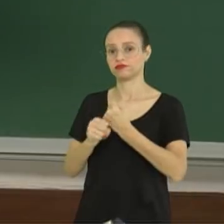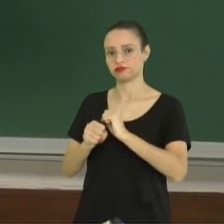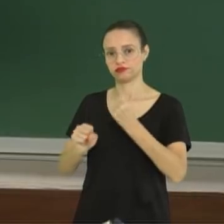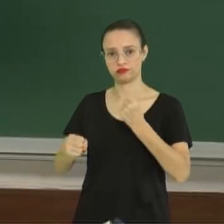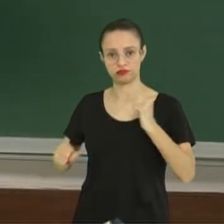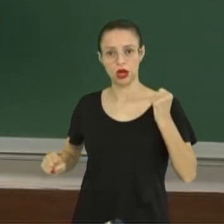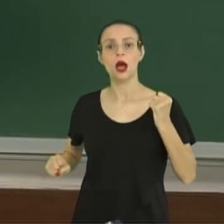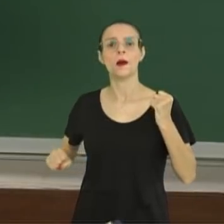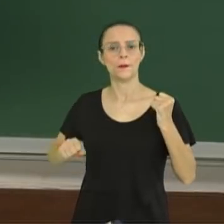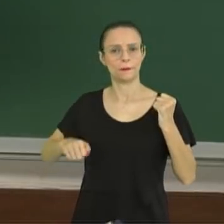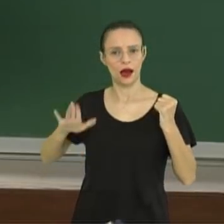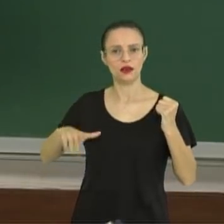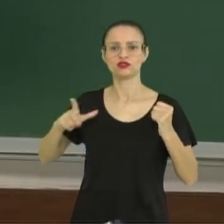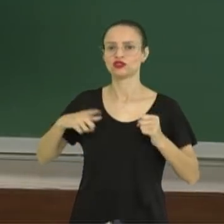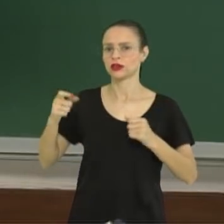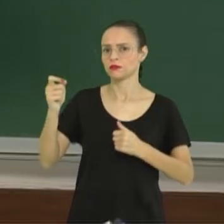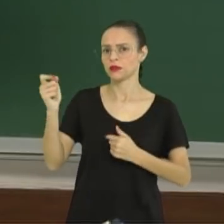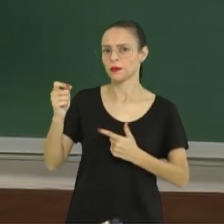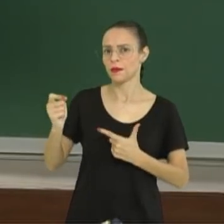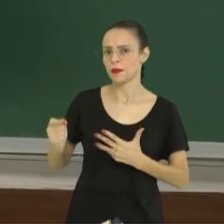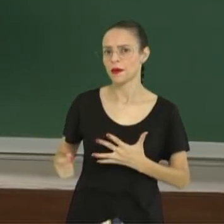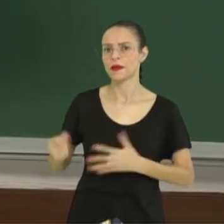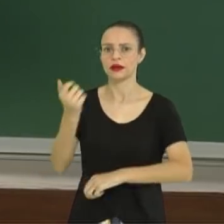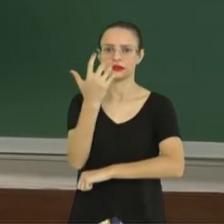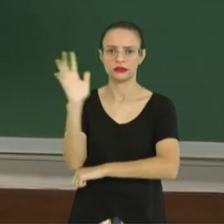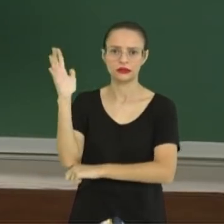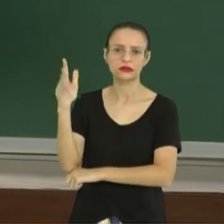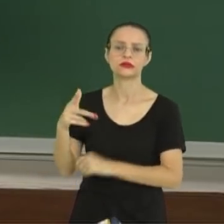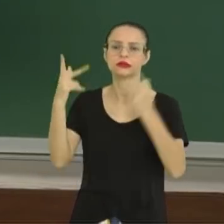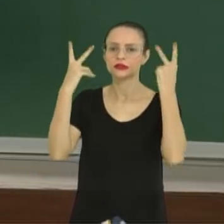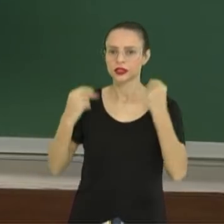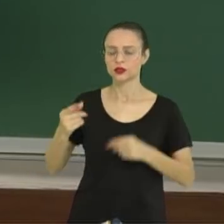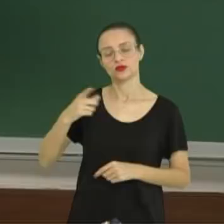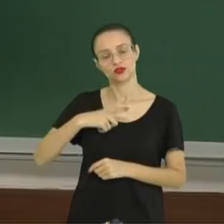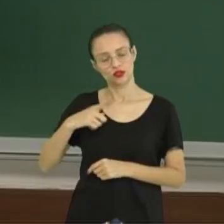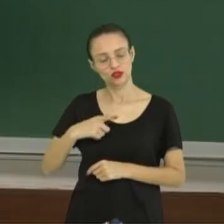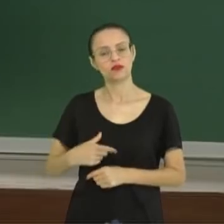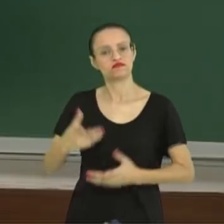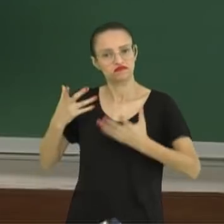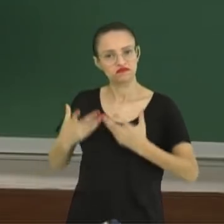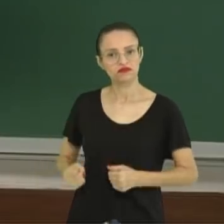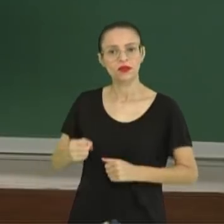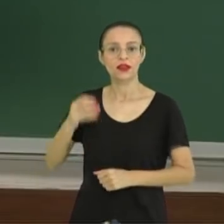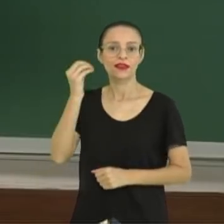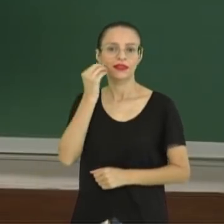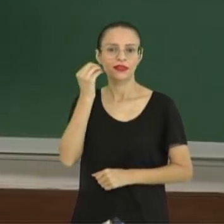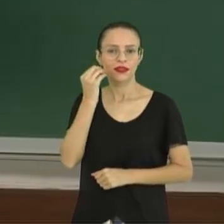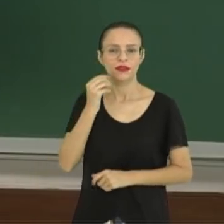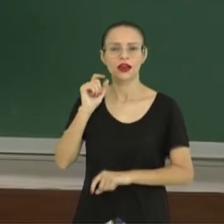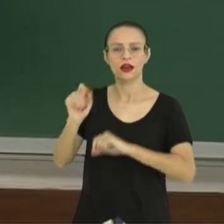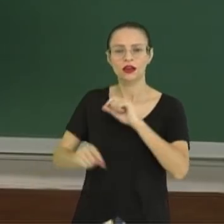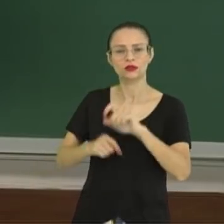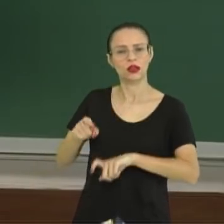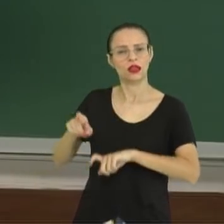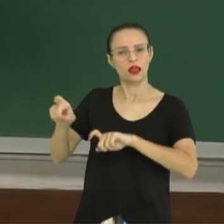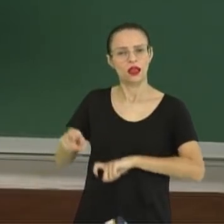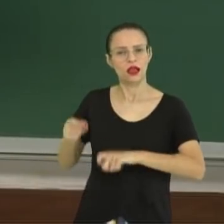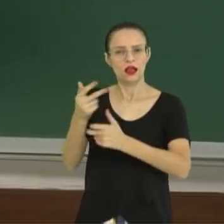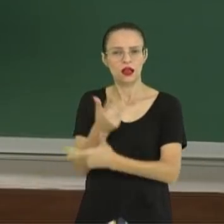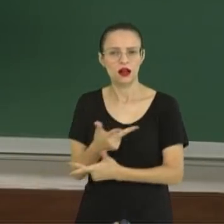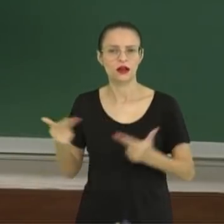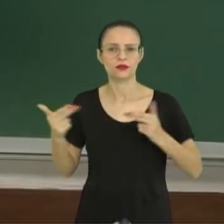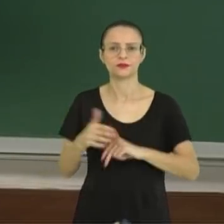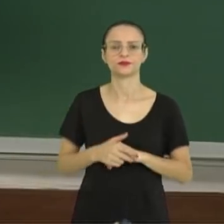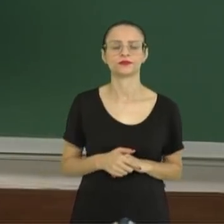extenso, né, tinham mais elementos naturais à disposição, apostaram nos grandes latifúndios, né, no agrobusiness.